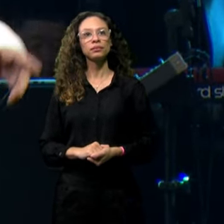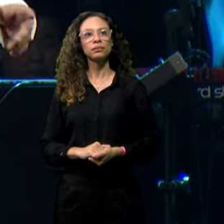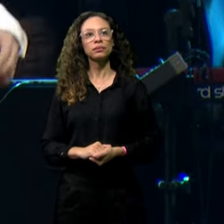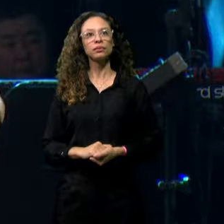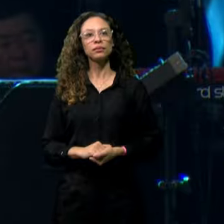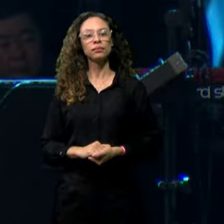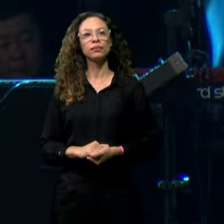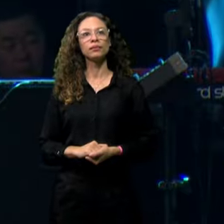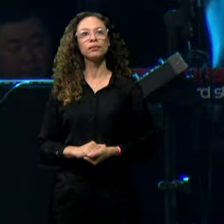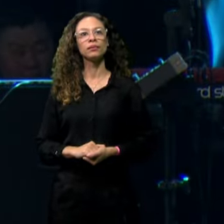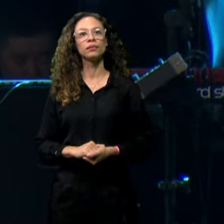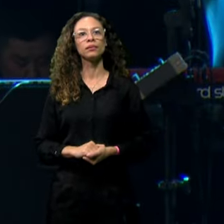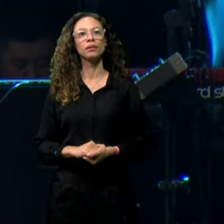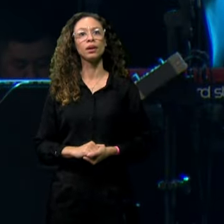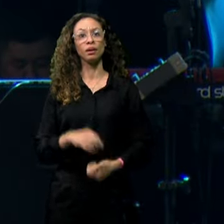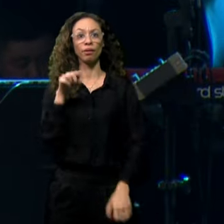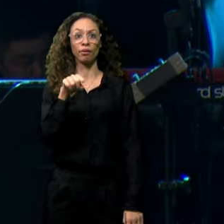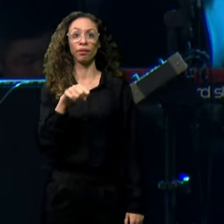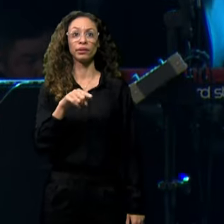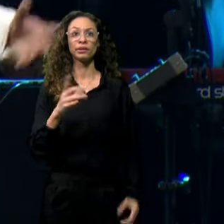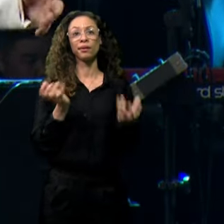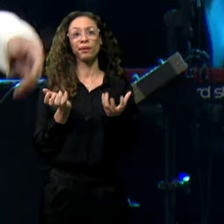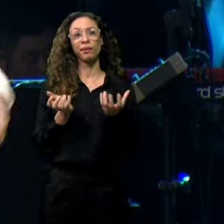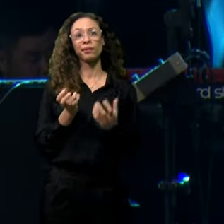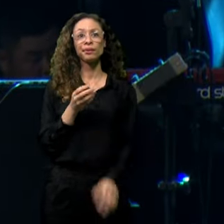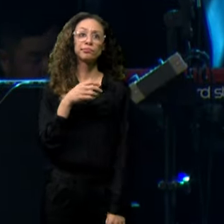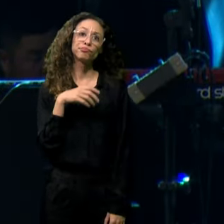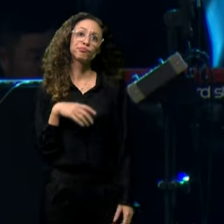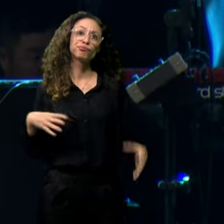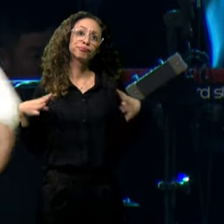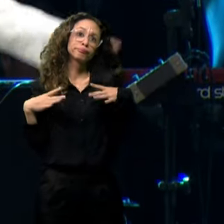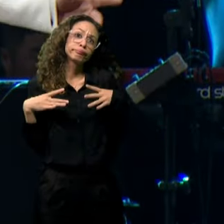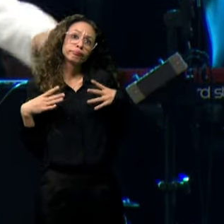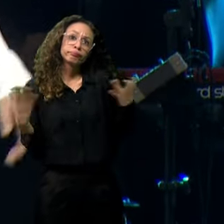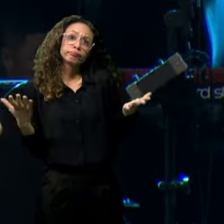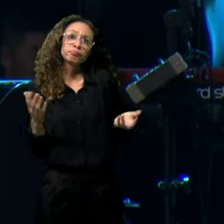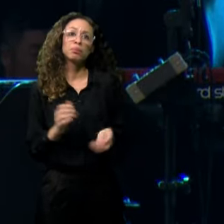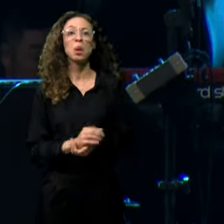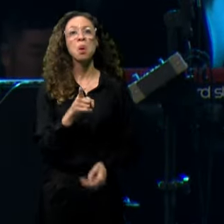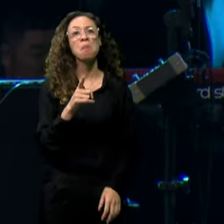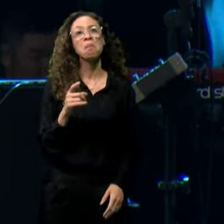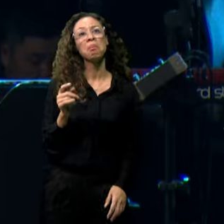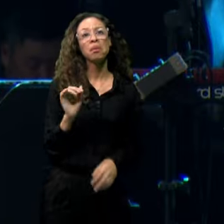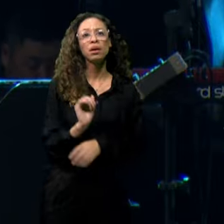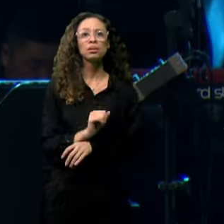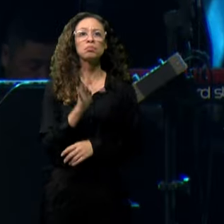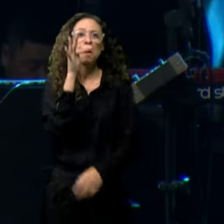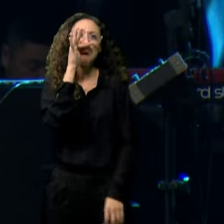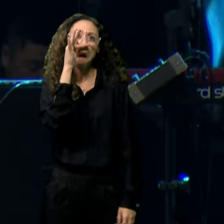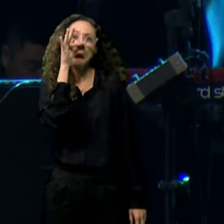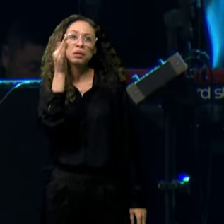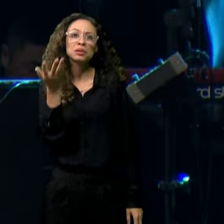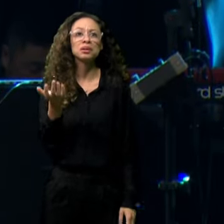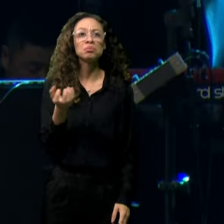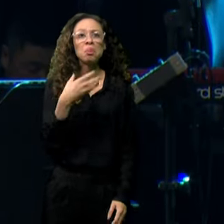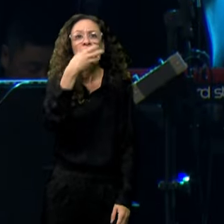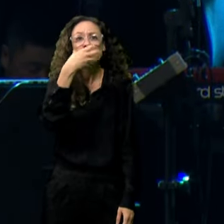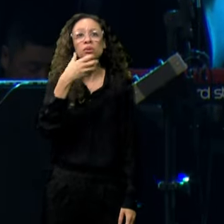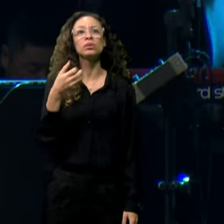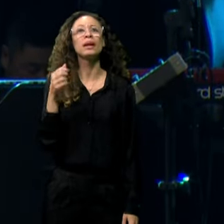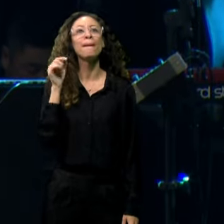ou você aceitou você podia ser uma rosa uma manga mas ele te fez uma